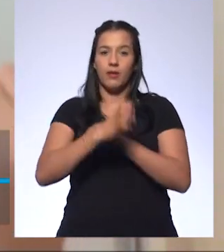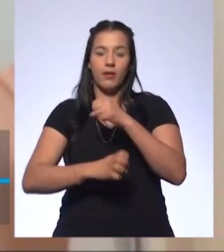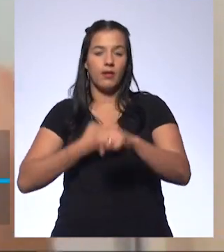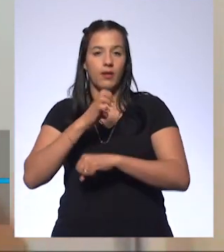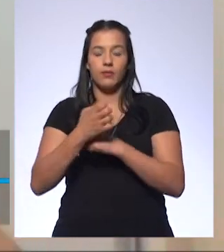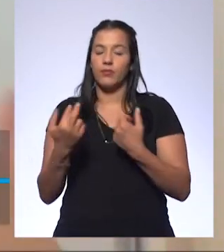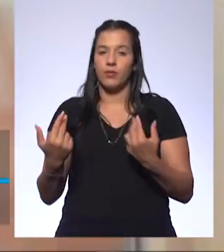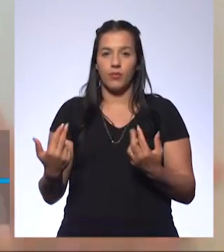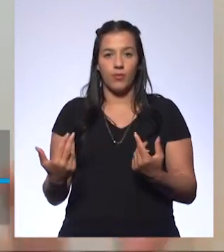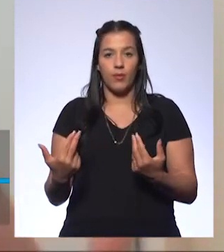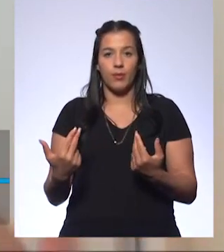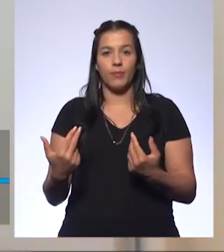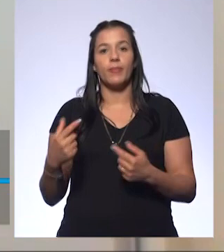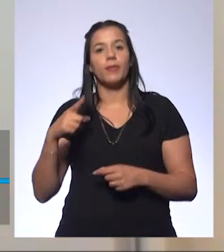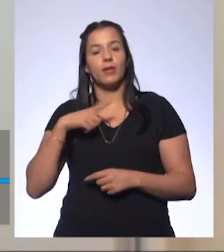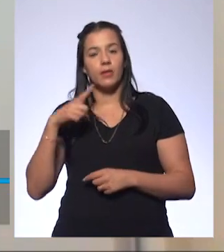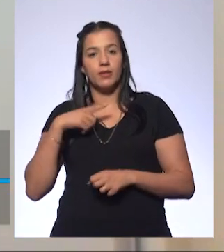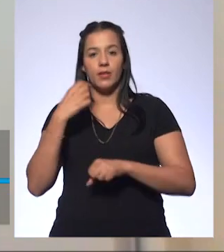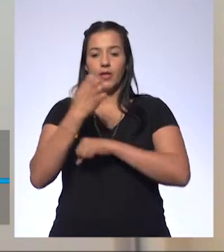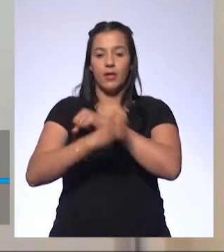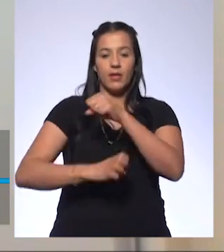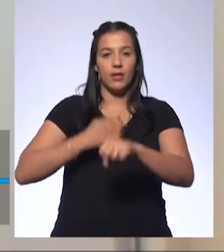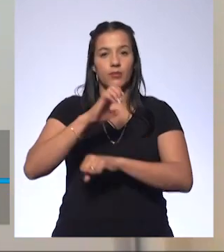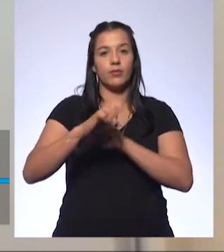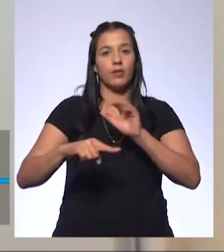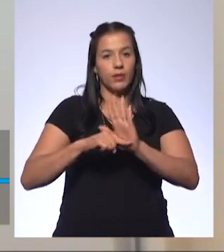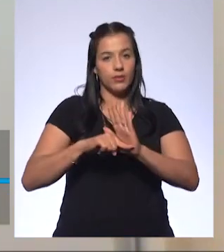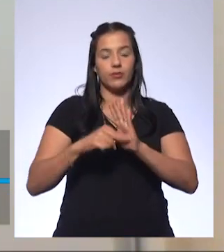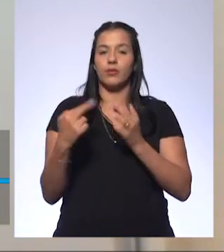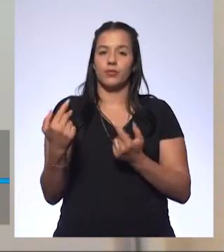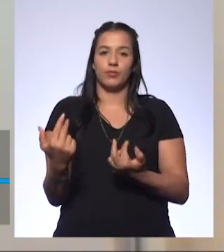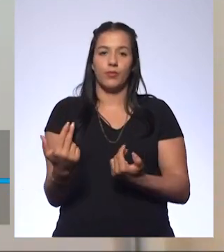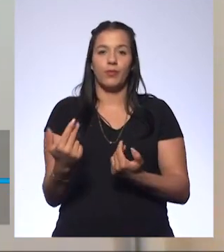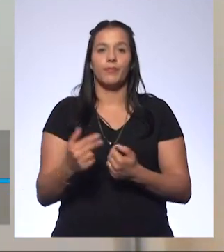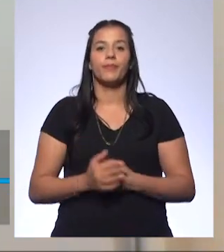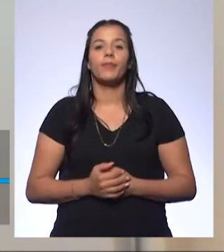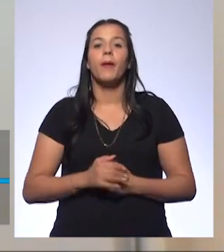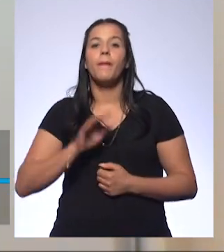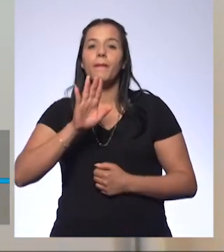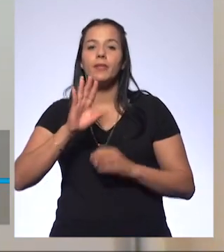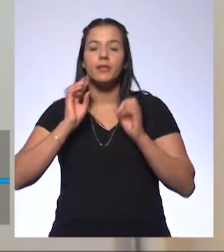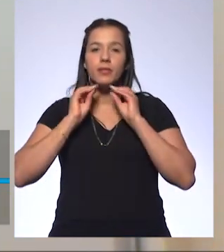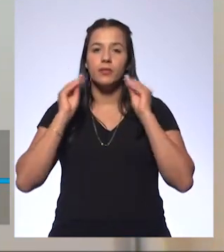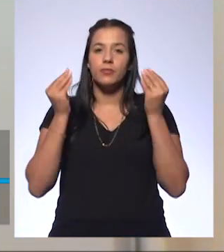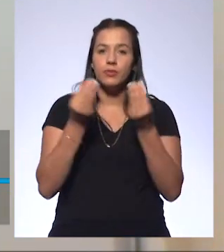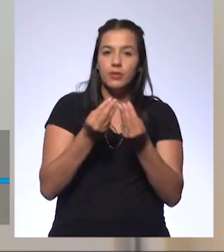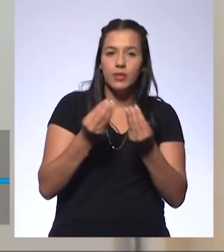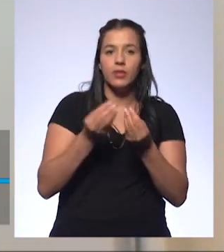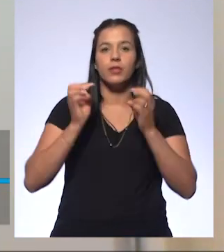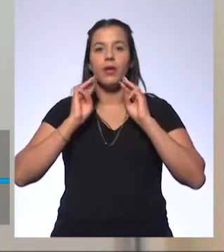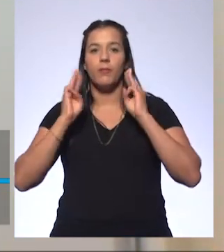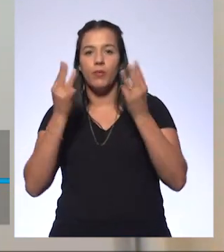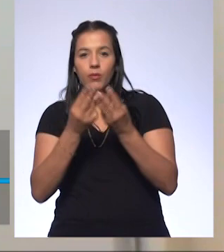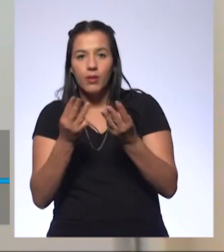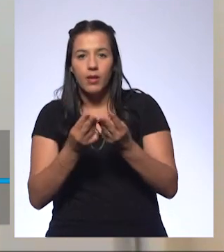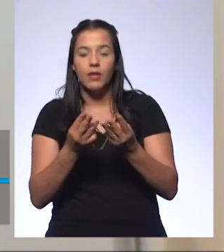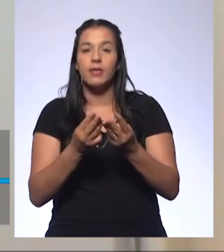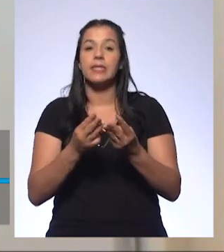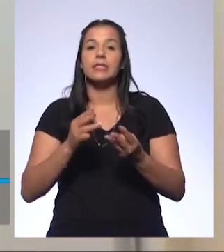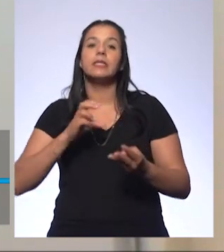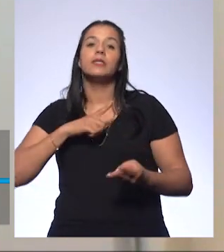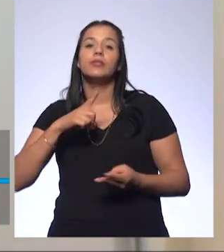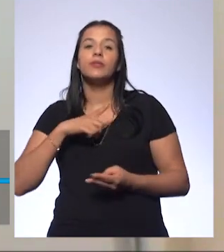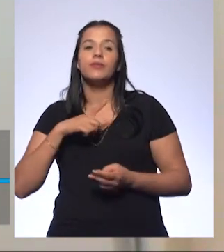mesma, porque eles têm a mesma eletronegatividade. Agora, se essa substância, se essa molécula, ela é formada